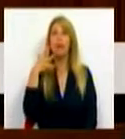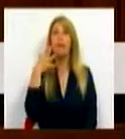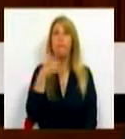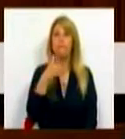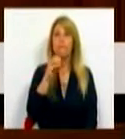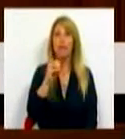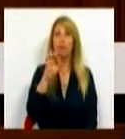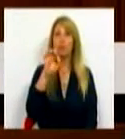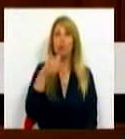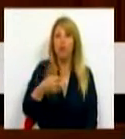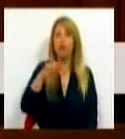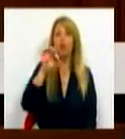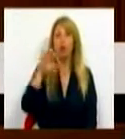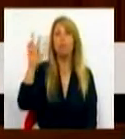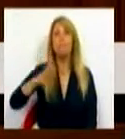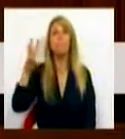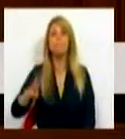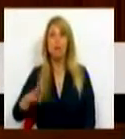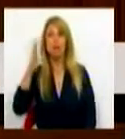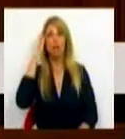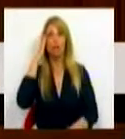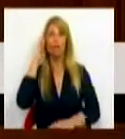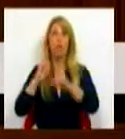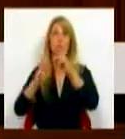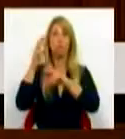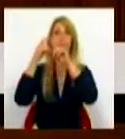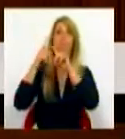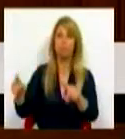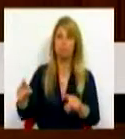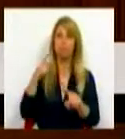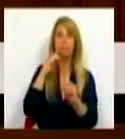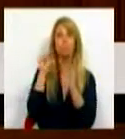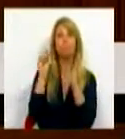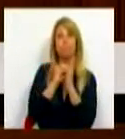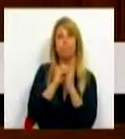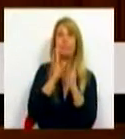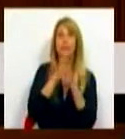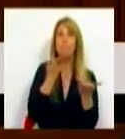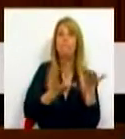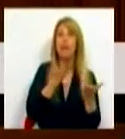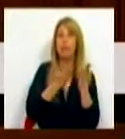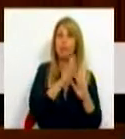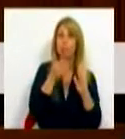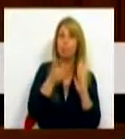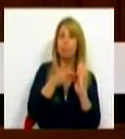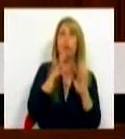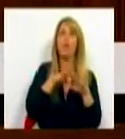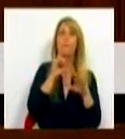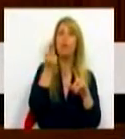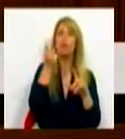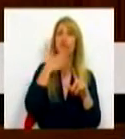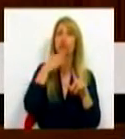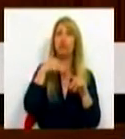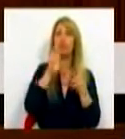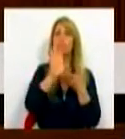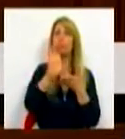1.098 milhões de imparidade registada no seu balanço para crédito concedido. É essa que se